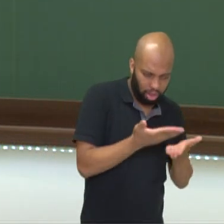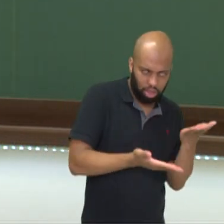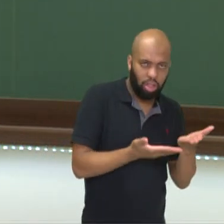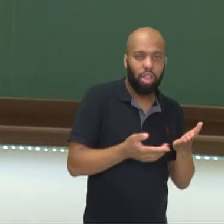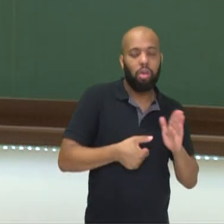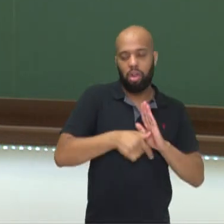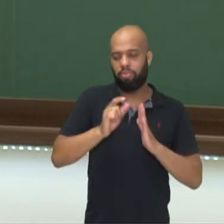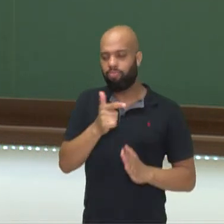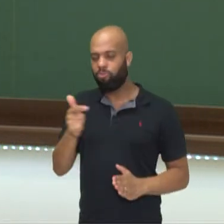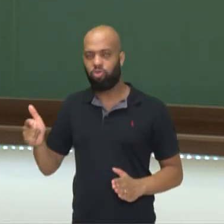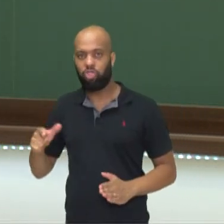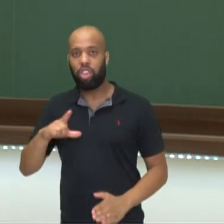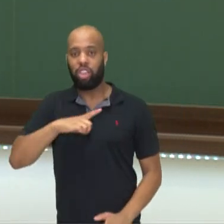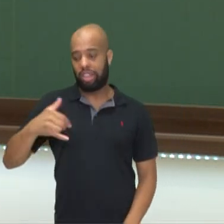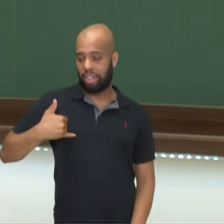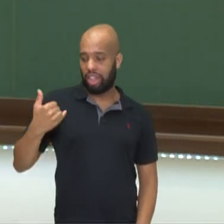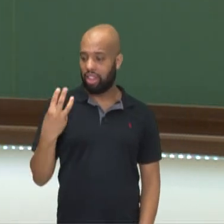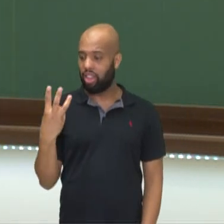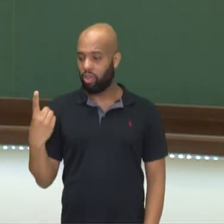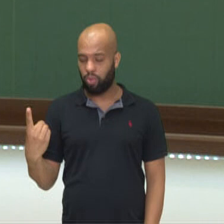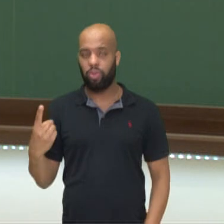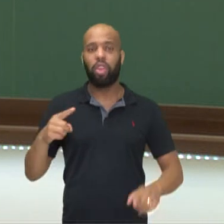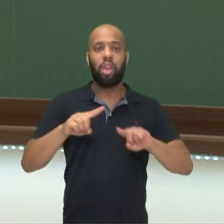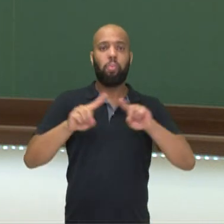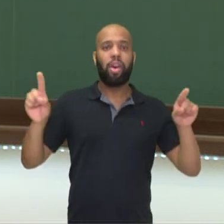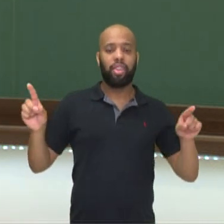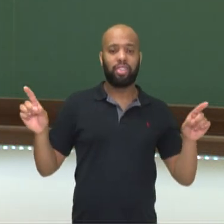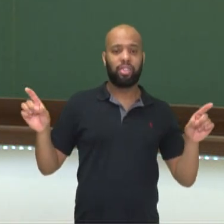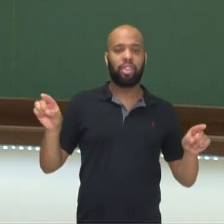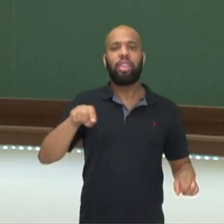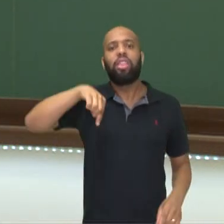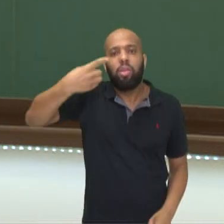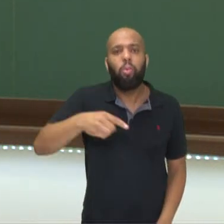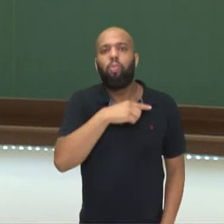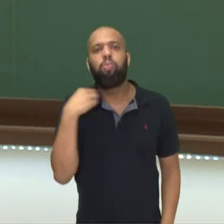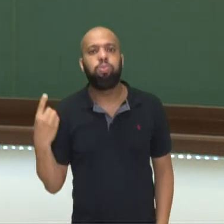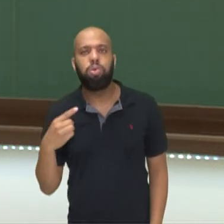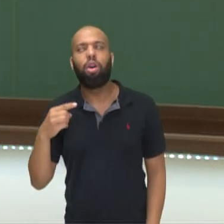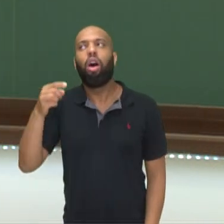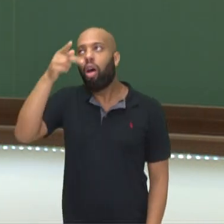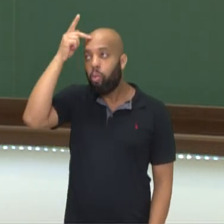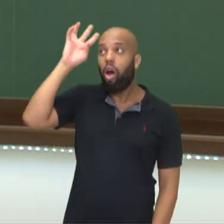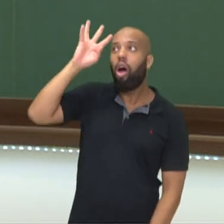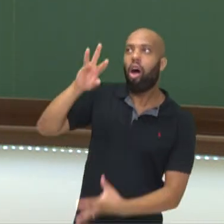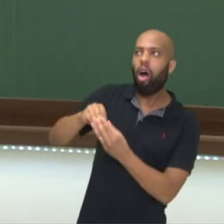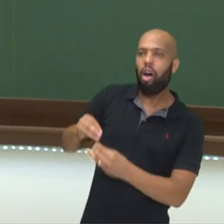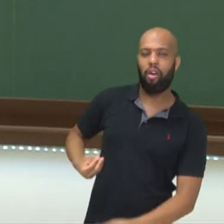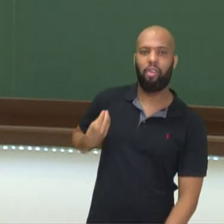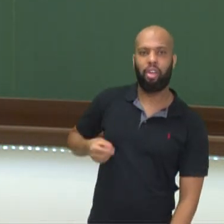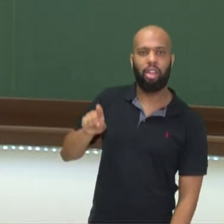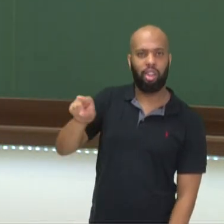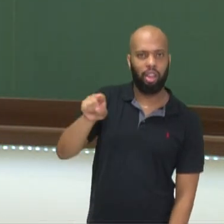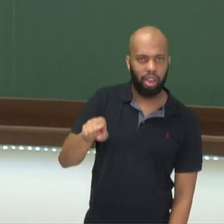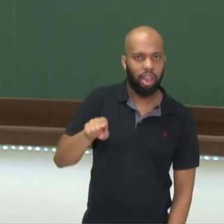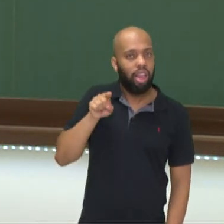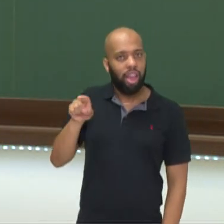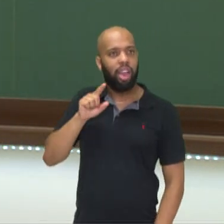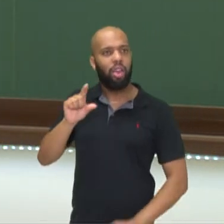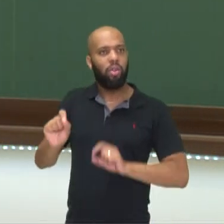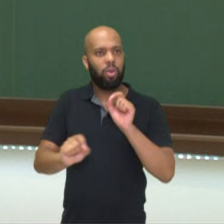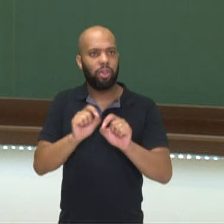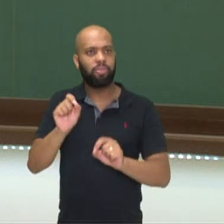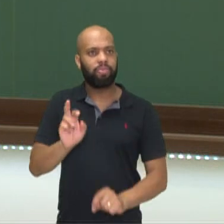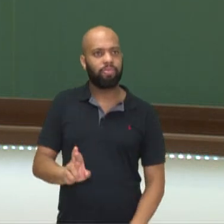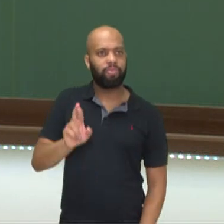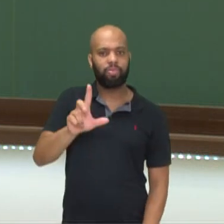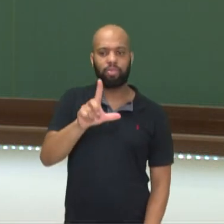depois da sua morte que ele começou a ser compreendido. Tá? Ele foi um dos responsáveis pelos lieds,